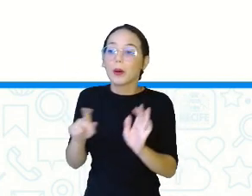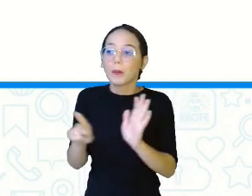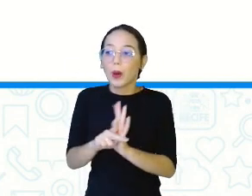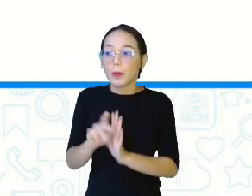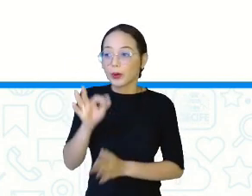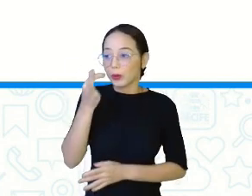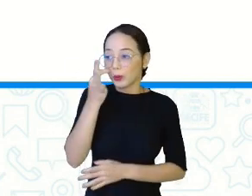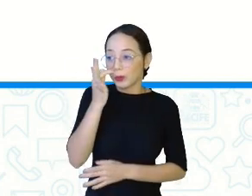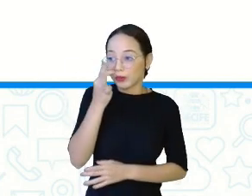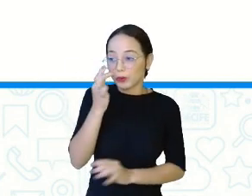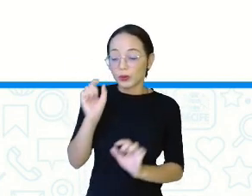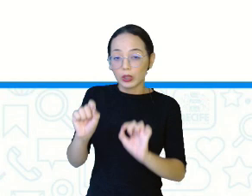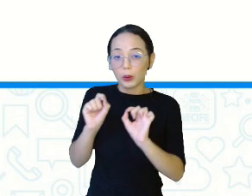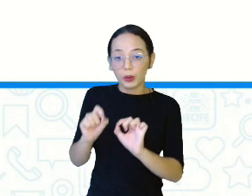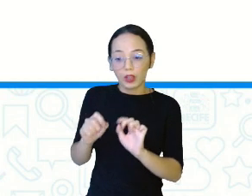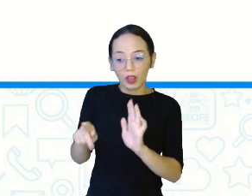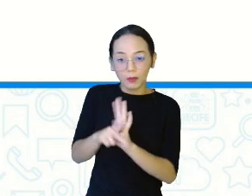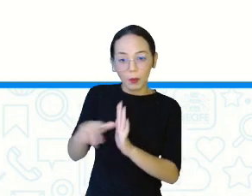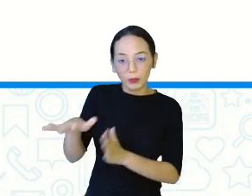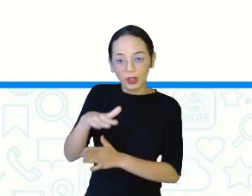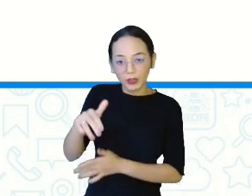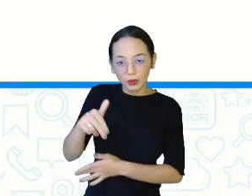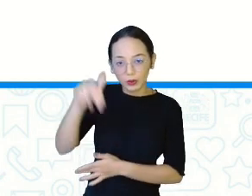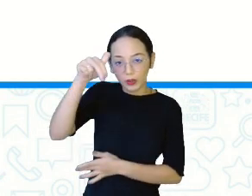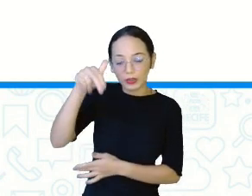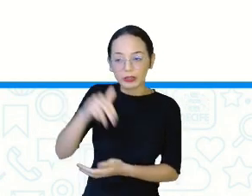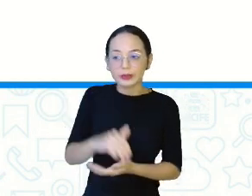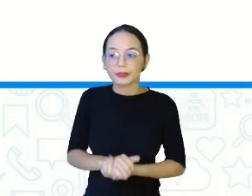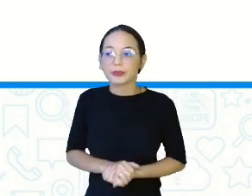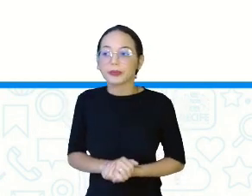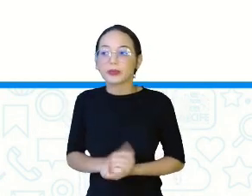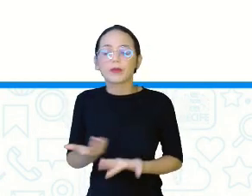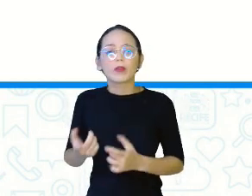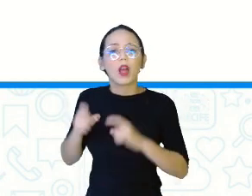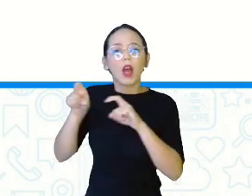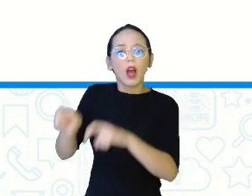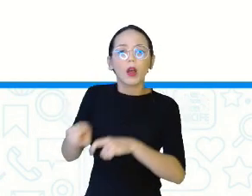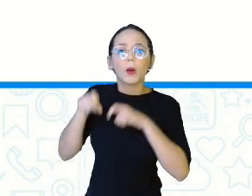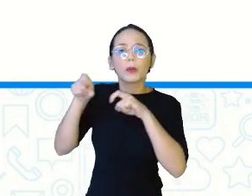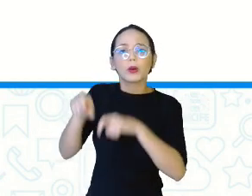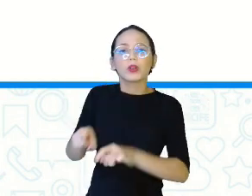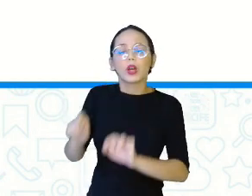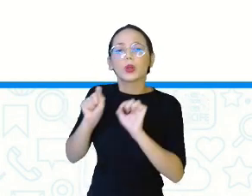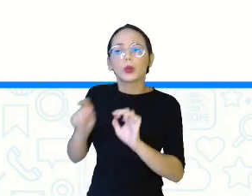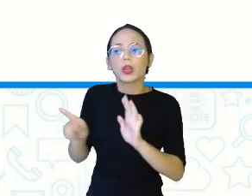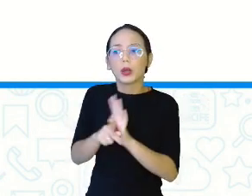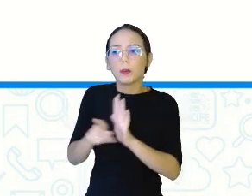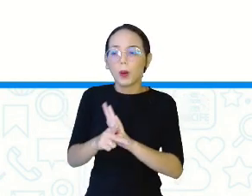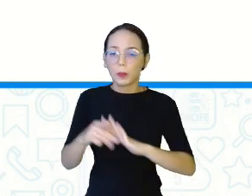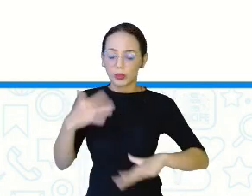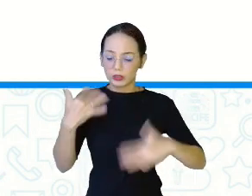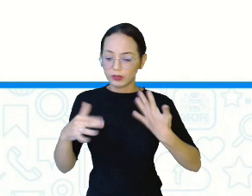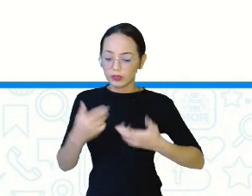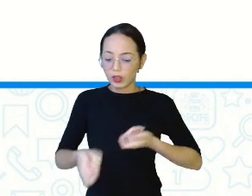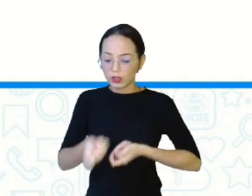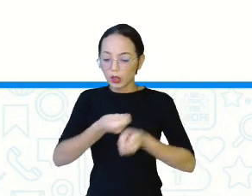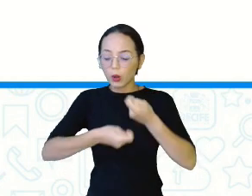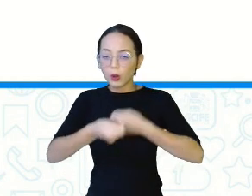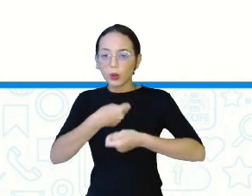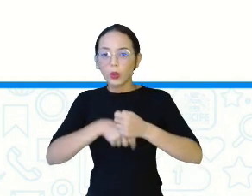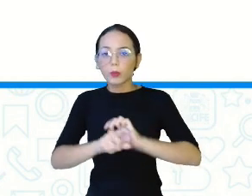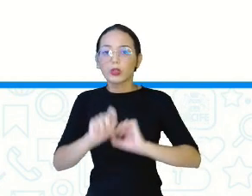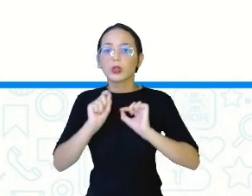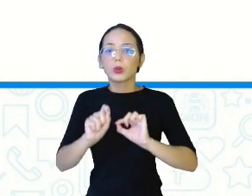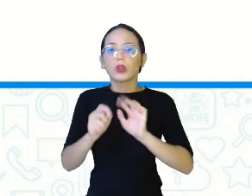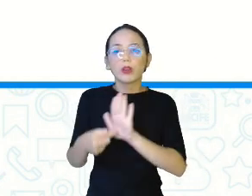fruta típica da região norte. A agropecuária é uma das atividades econômicas que